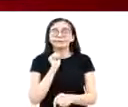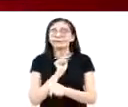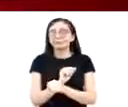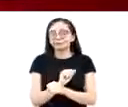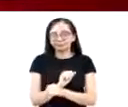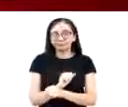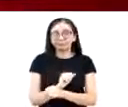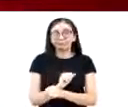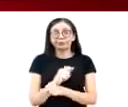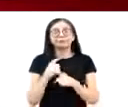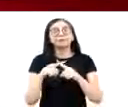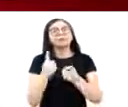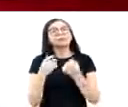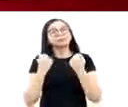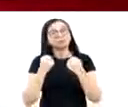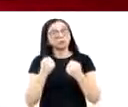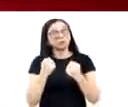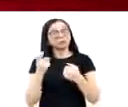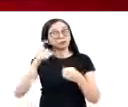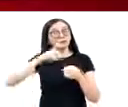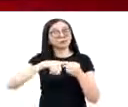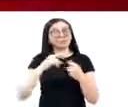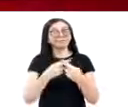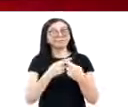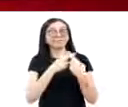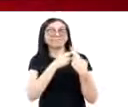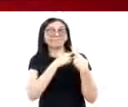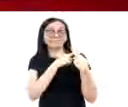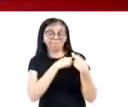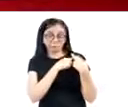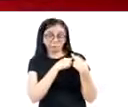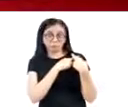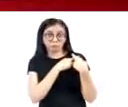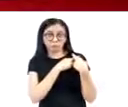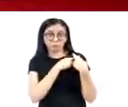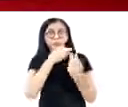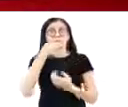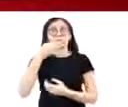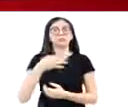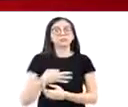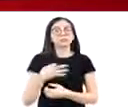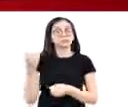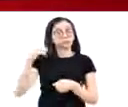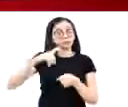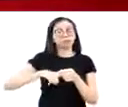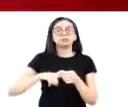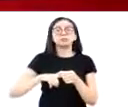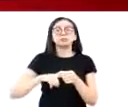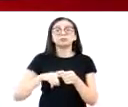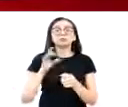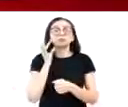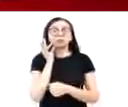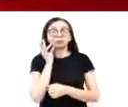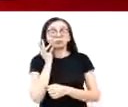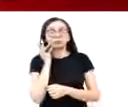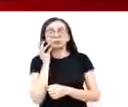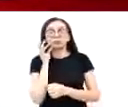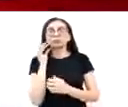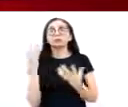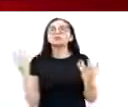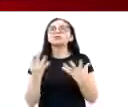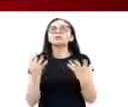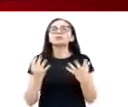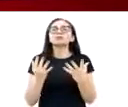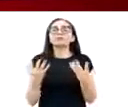forma responsável e eficaz desse retorno. E o que nós temos hoje? Nós temos